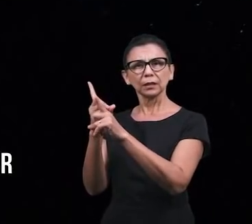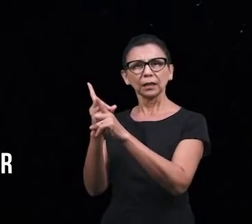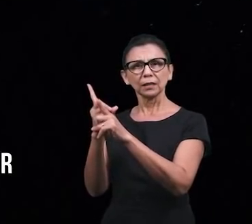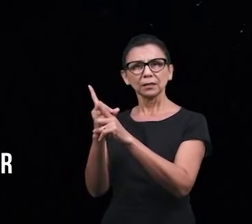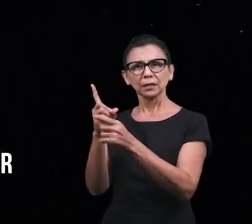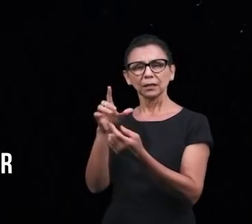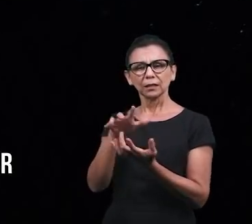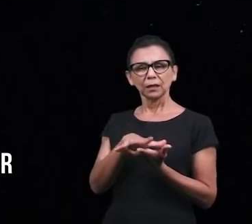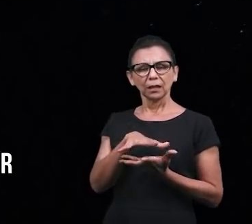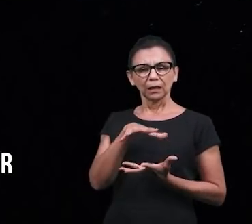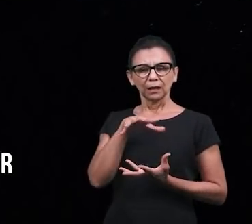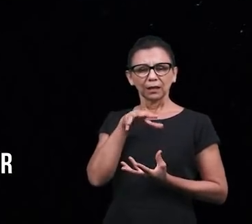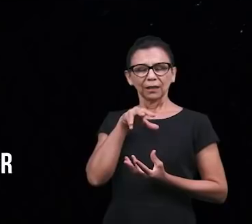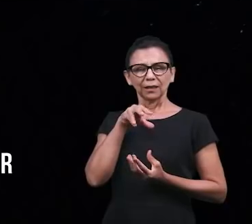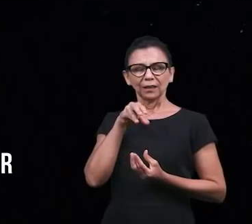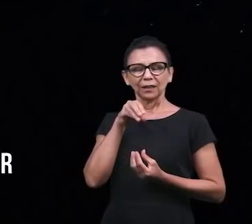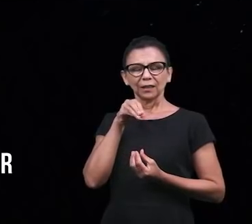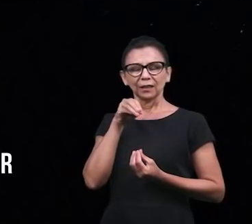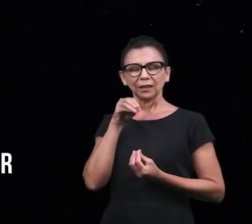Amor que aquece a